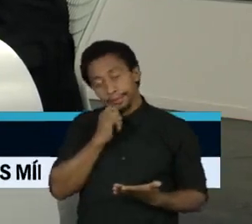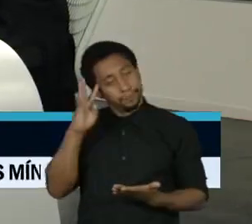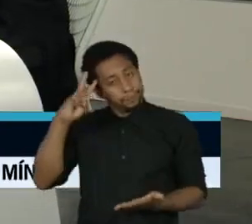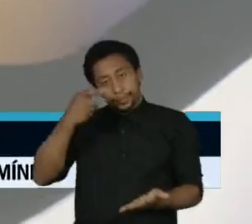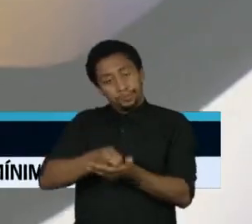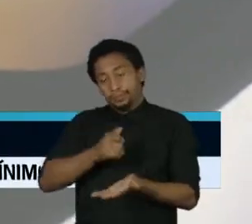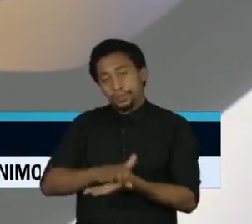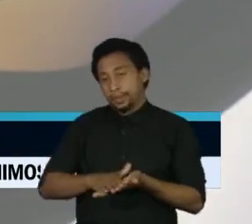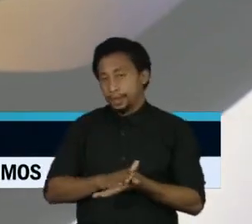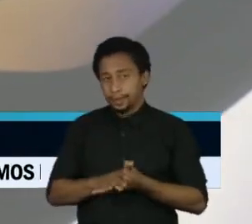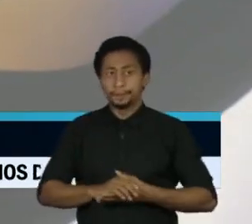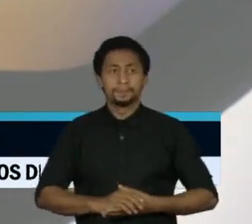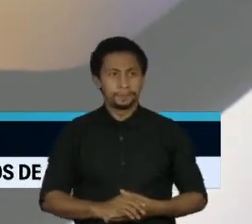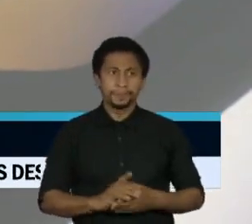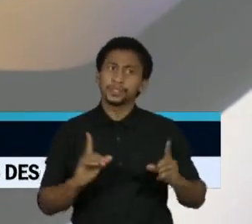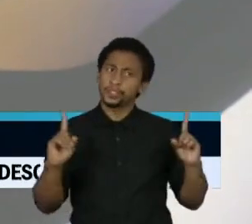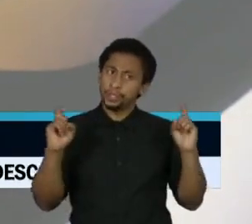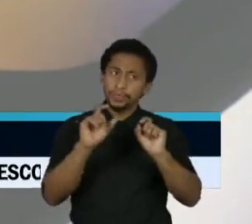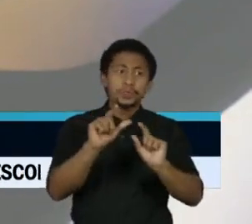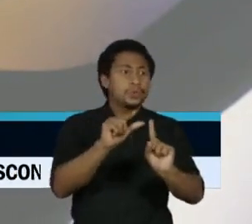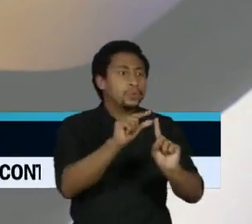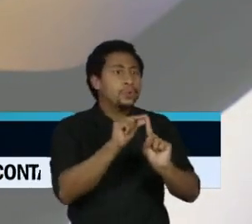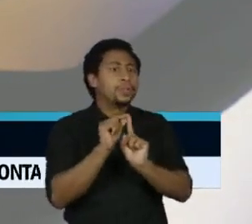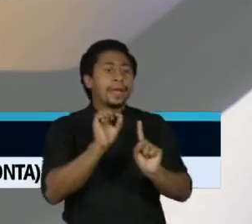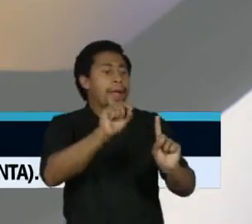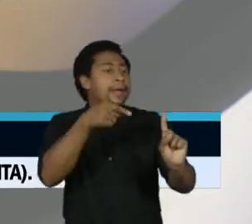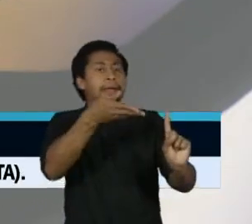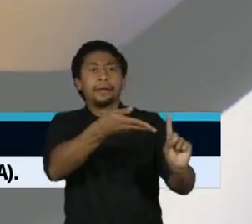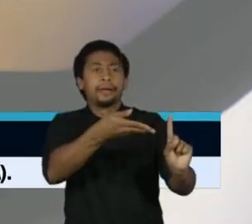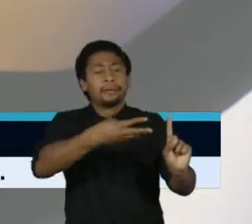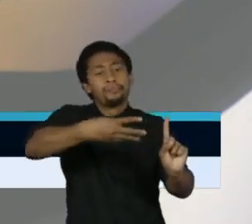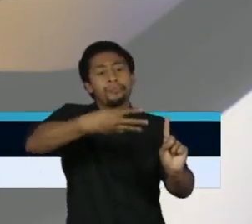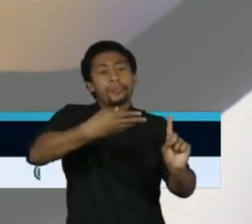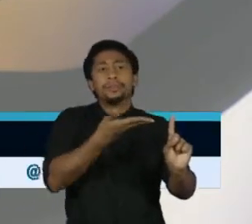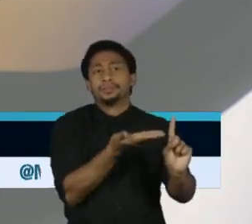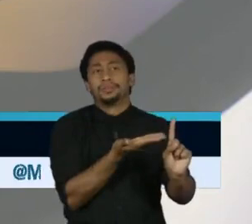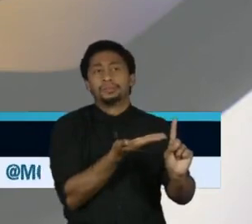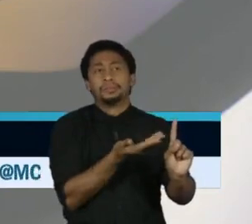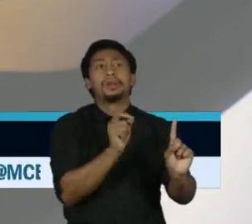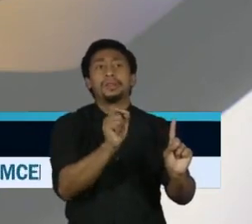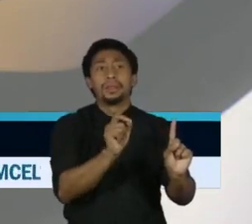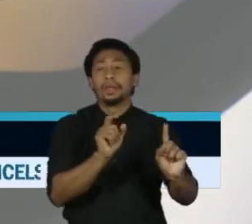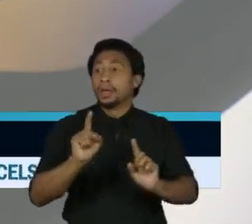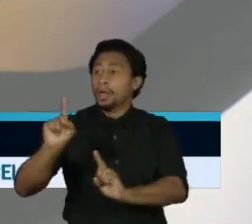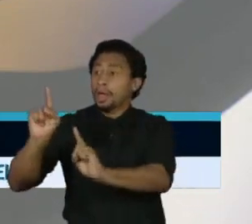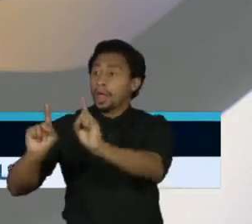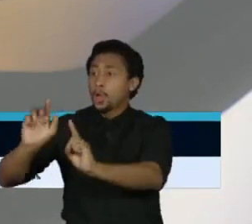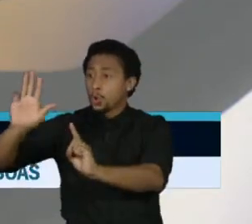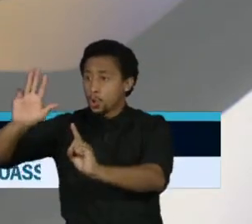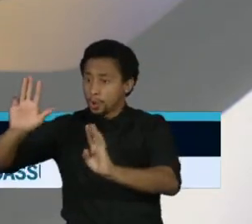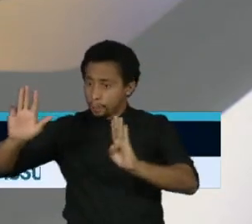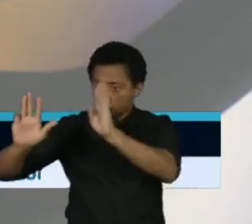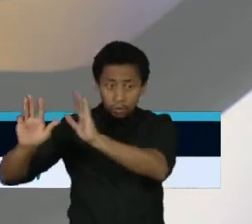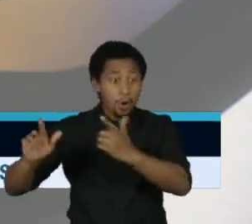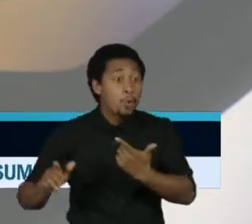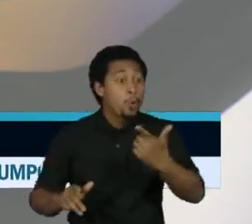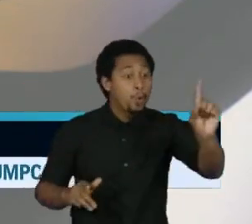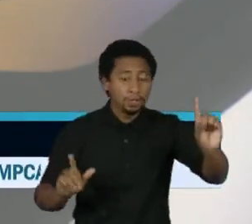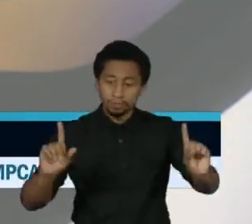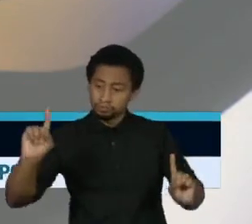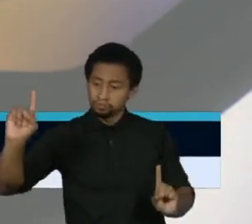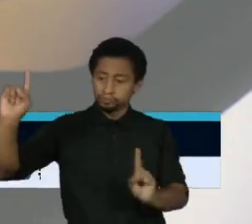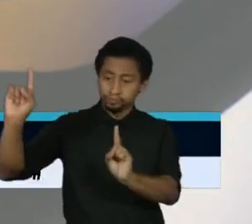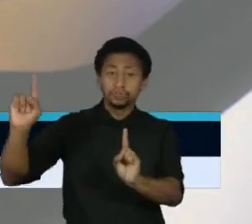complicado a lei o cenário da terceira via não é todo assim passe na terceira via dá uma base segura para o bolsonaro que o